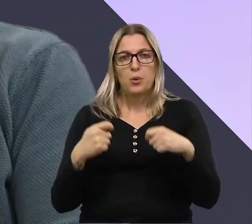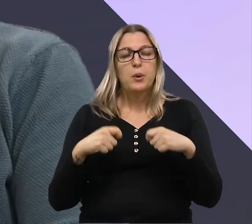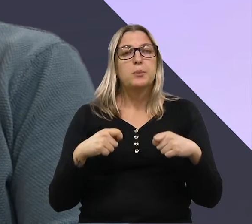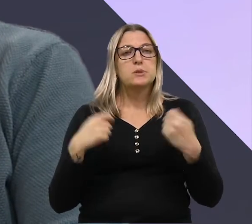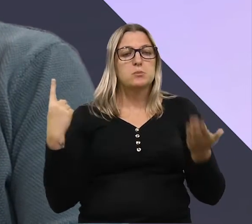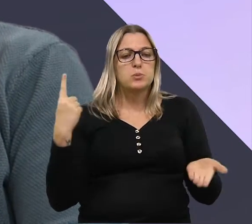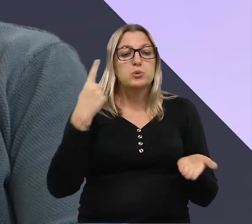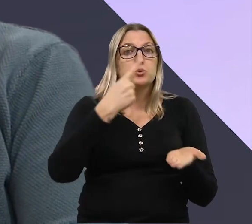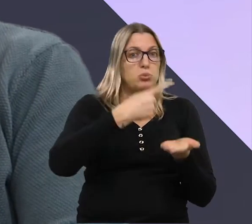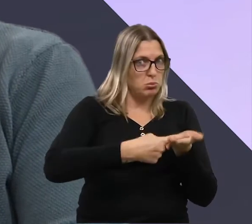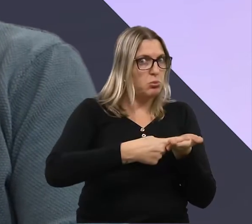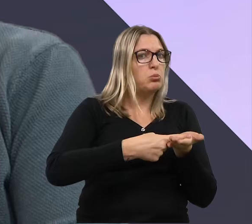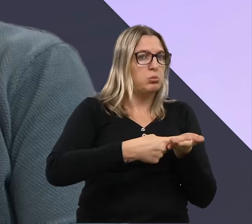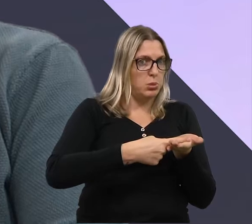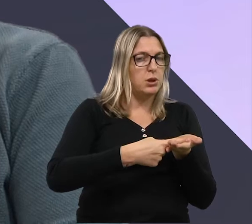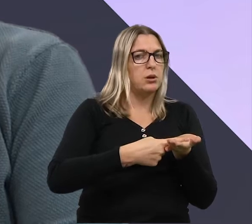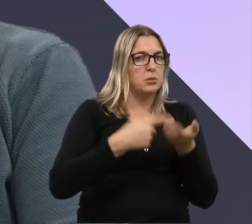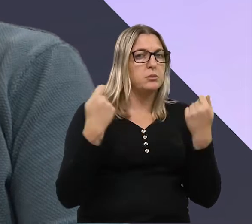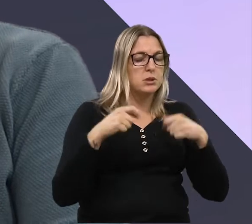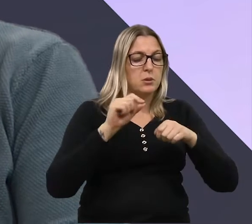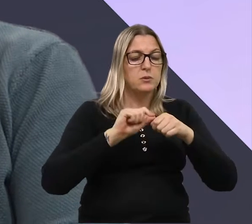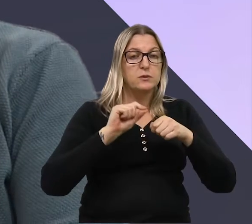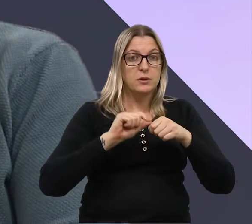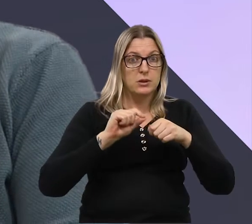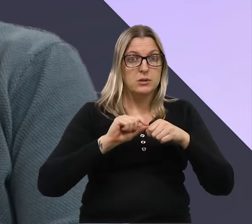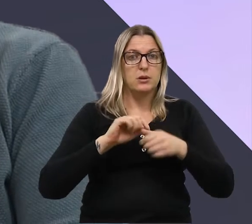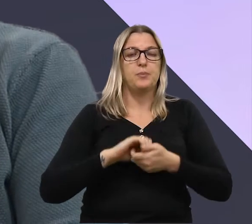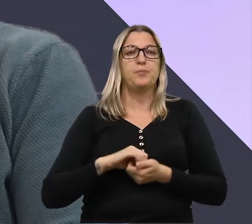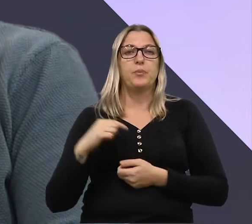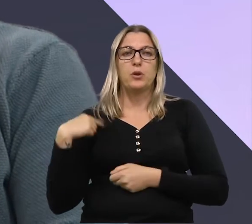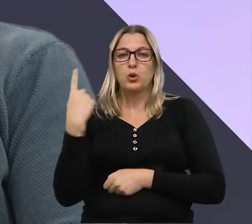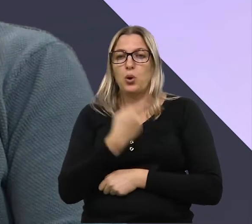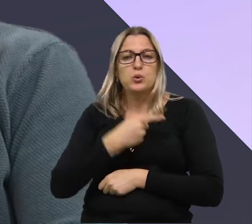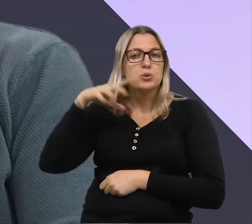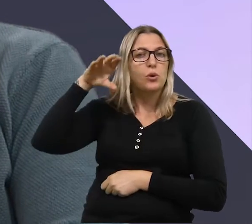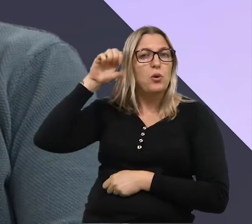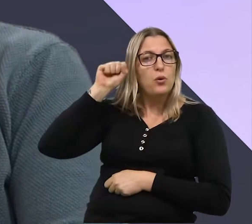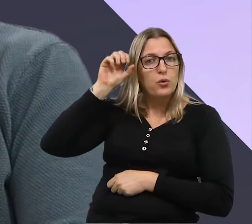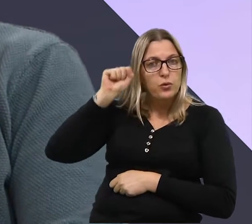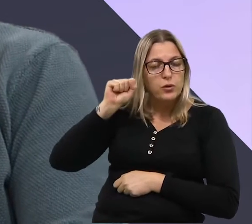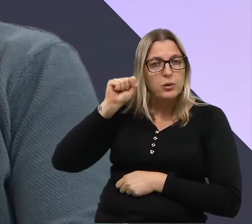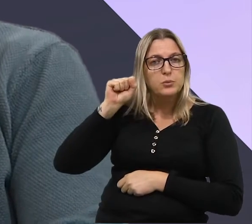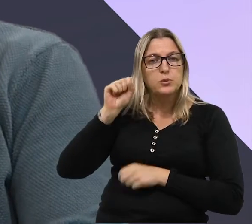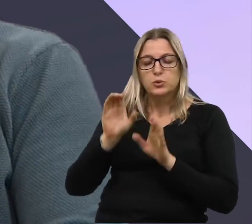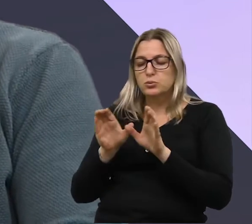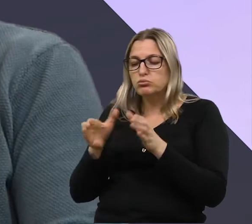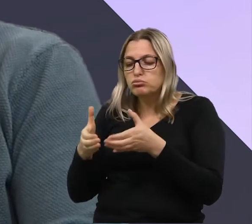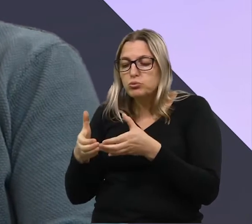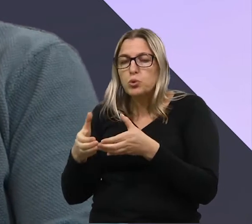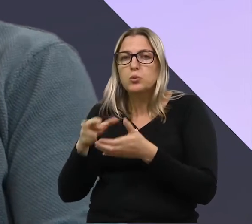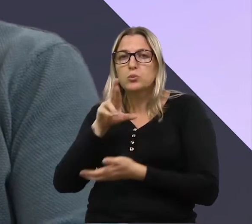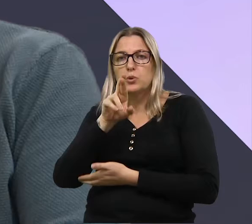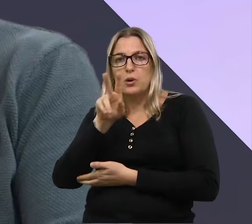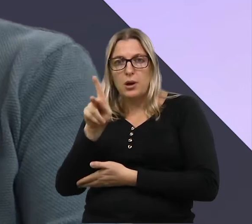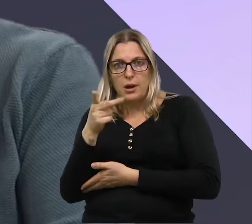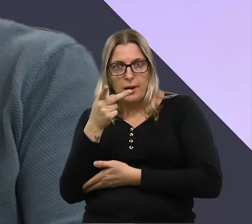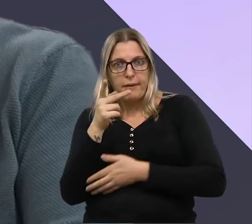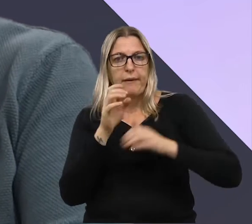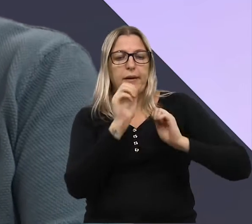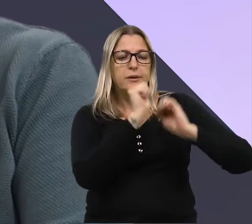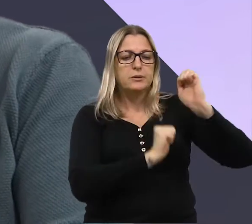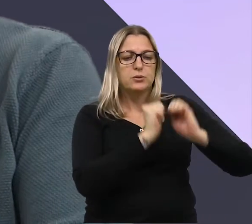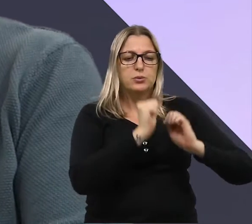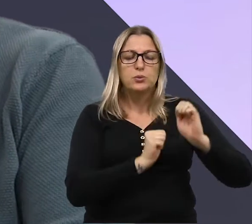esse esse momento nós vamos ter que fazer isso nós ouvimos o RH que eu já te falei anteriormente e eles nos disseram Qual é